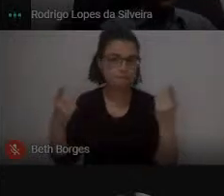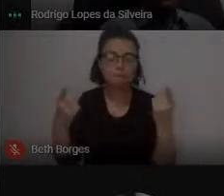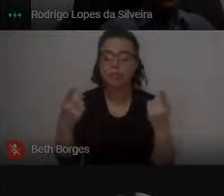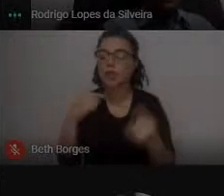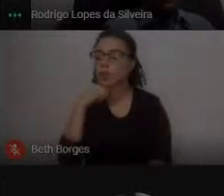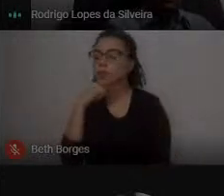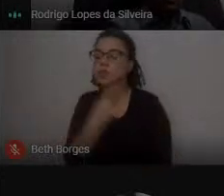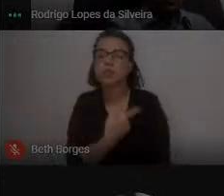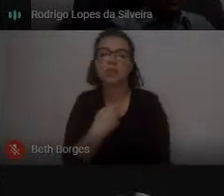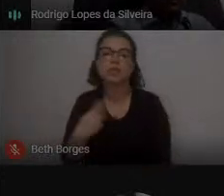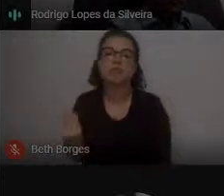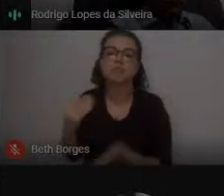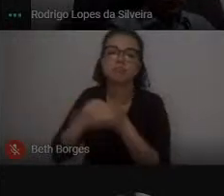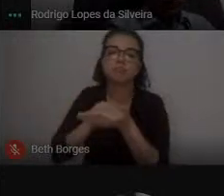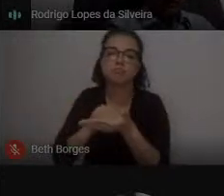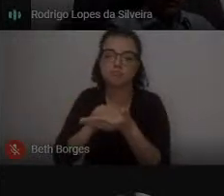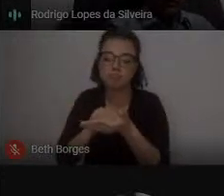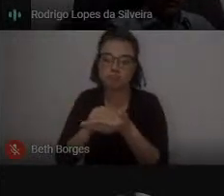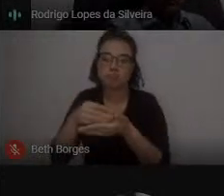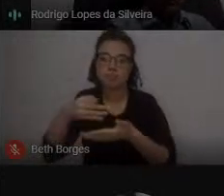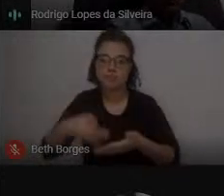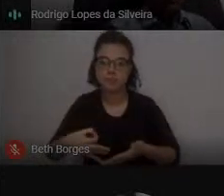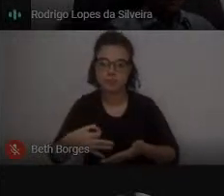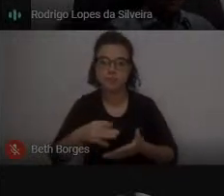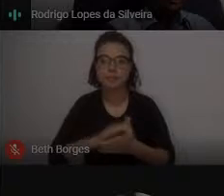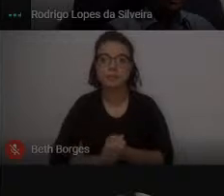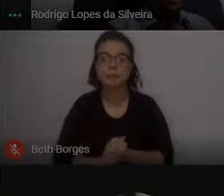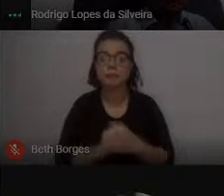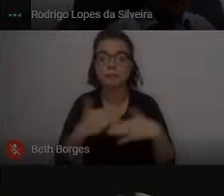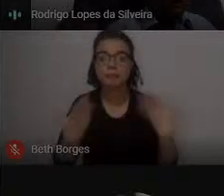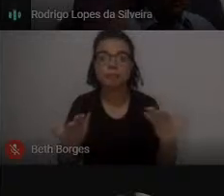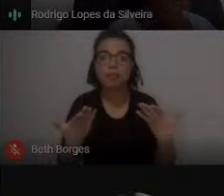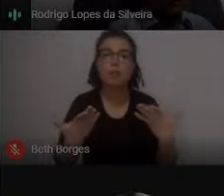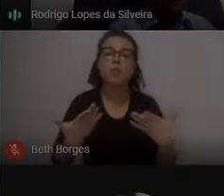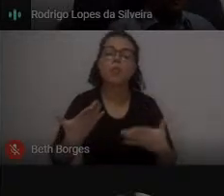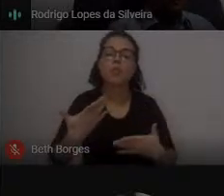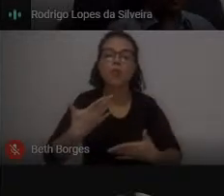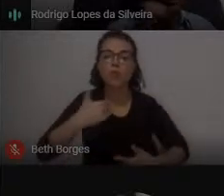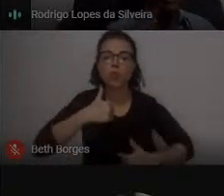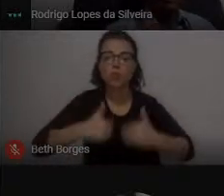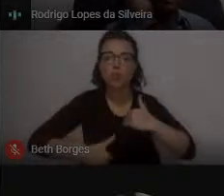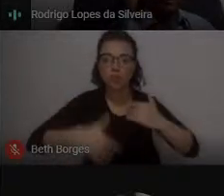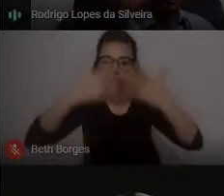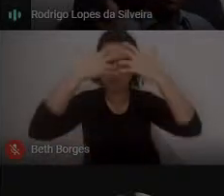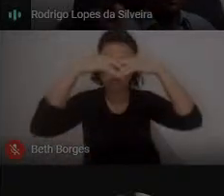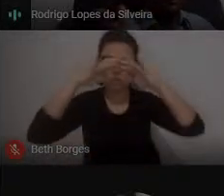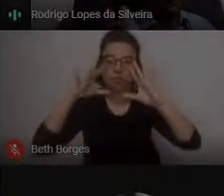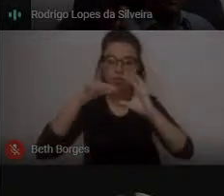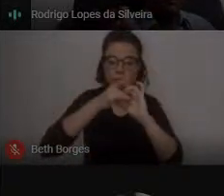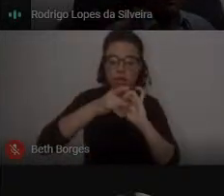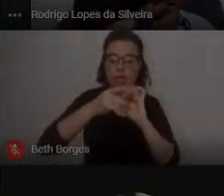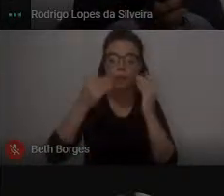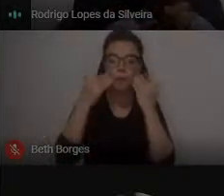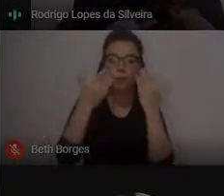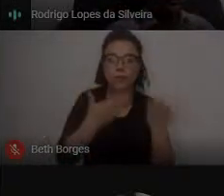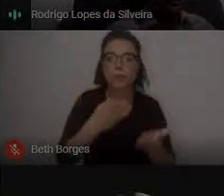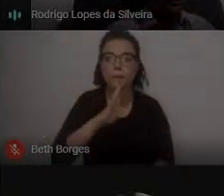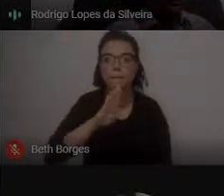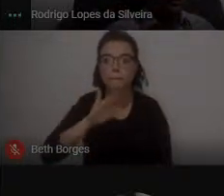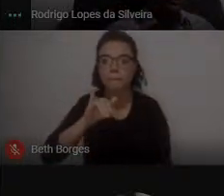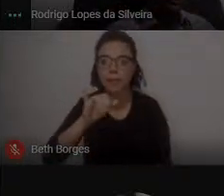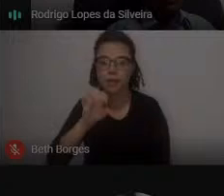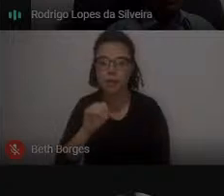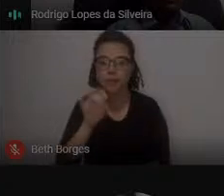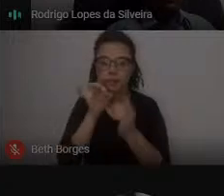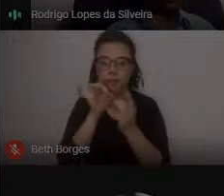pessoa. Com esse proceder aqui do biofeedback, mesmo sem a hipnose, ela já dá uma evidência onde